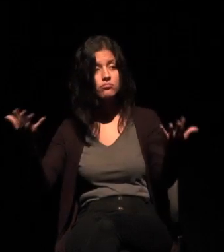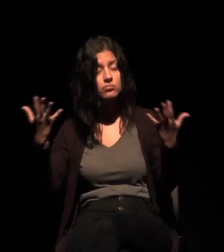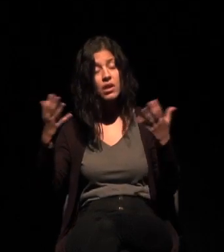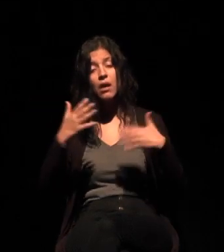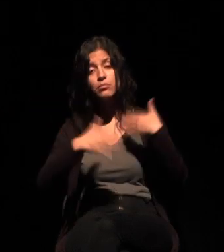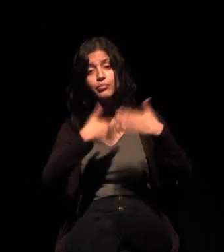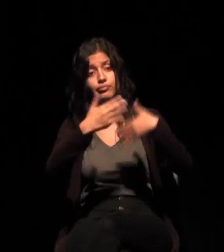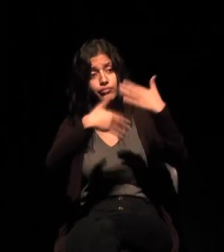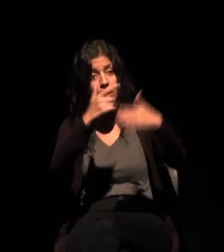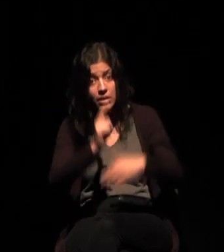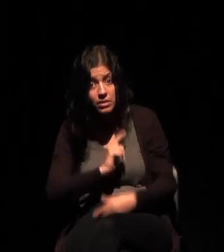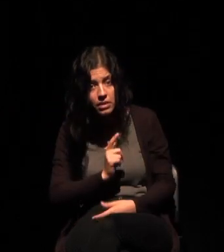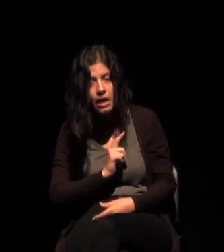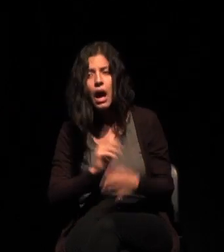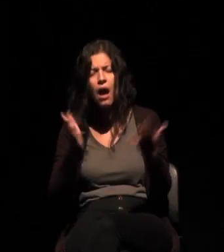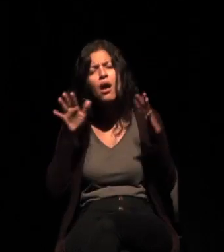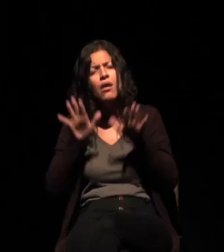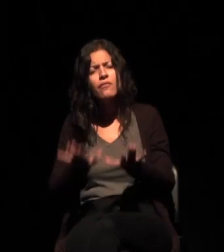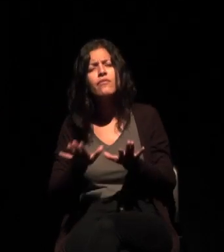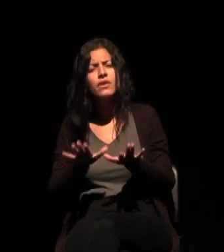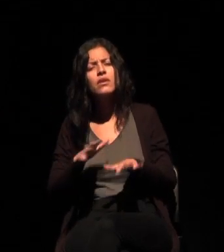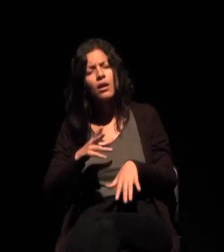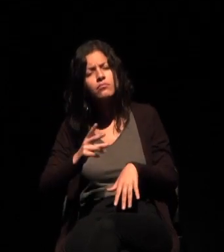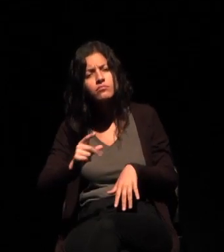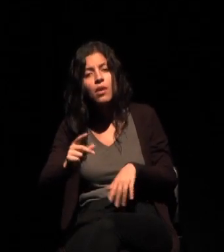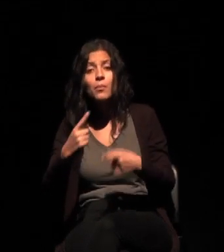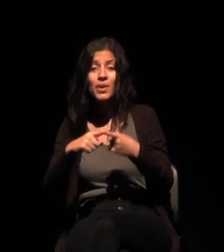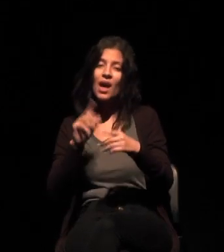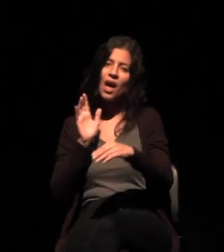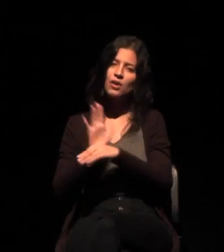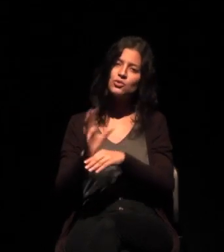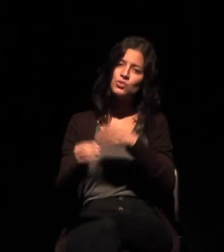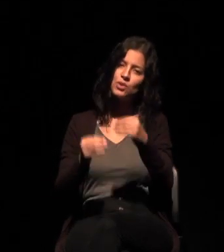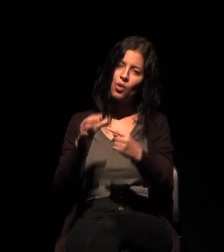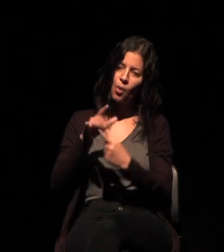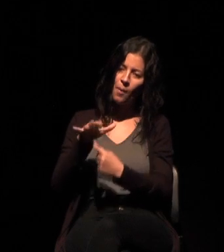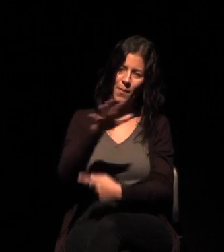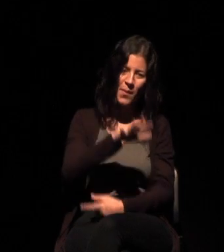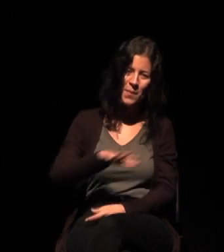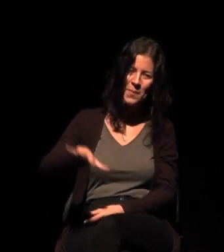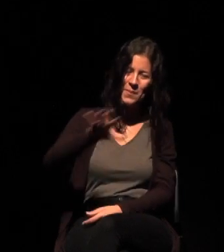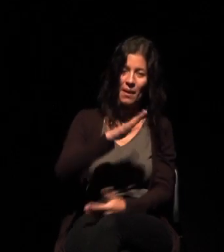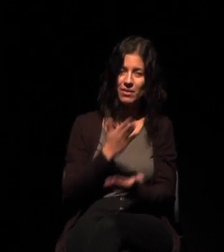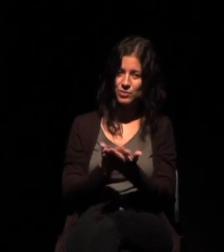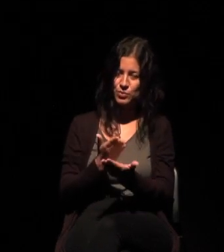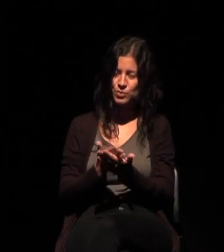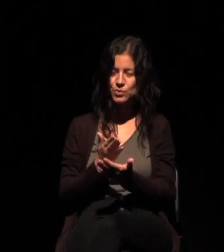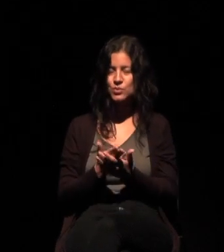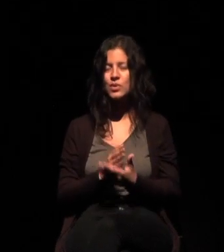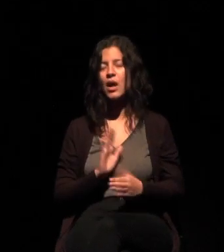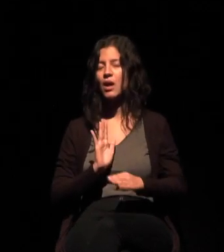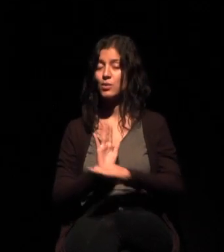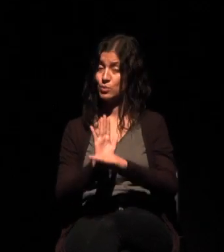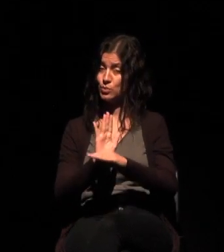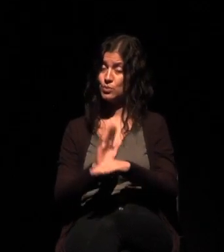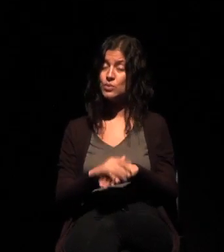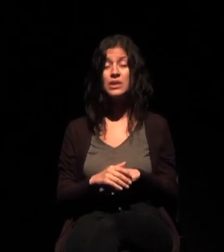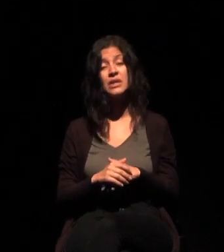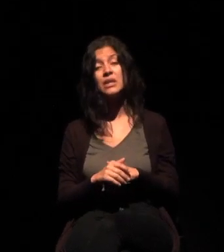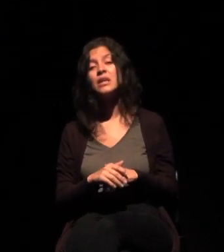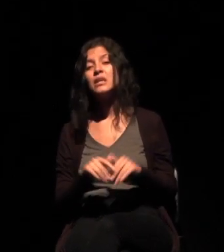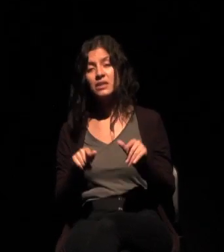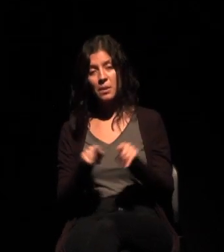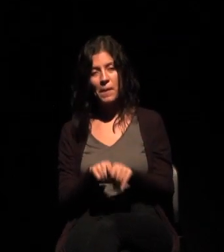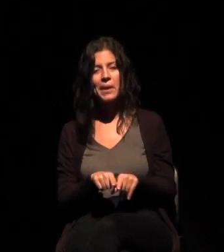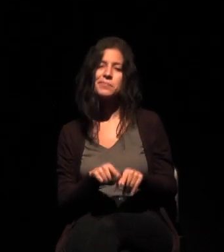ajuda na própria dinâmica do parque apenas também ressaltar que isso não estamos a falar de da gestão dos sete edifícios